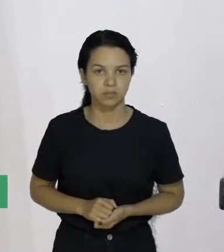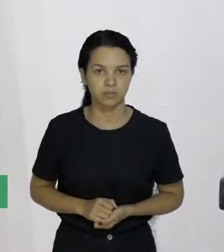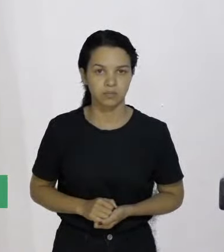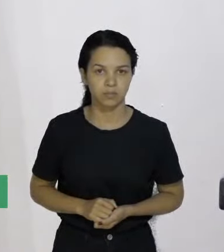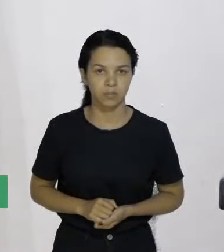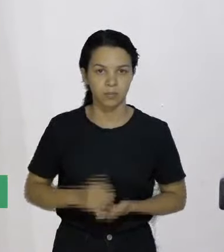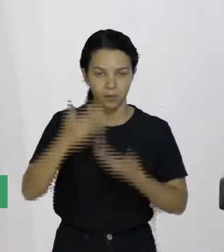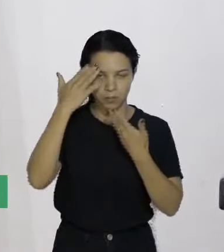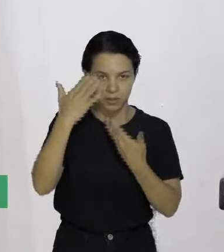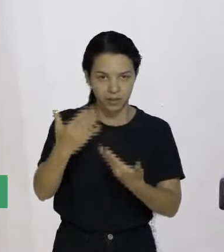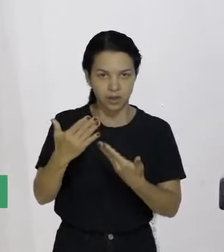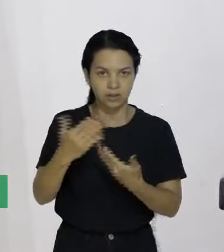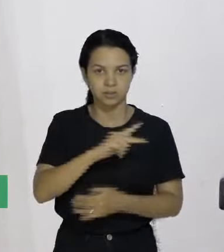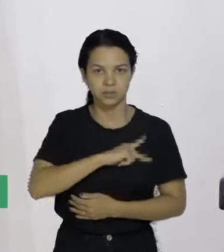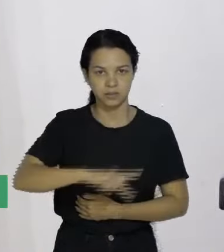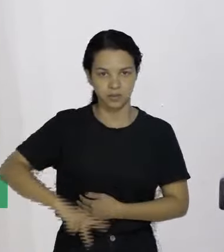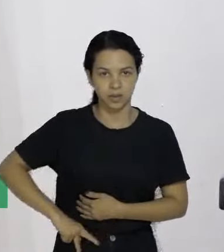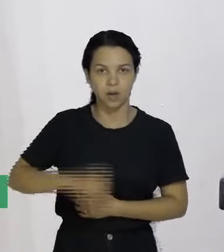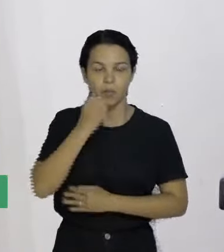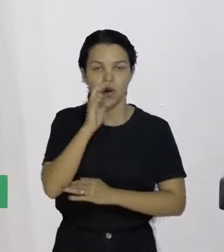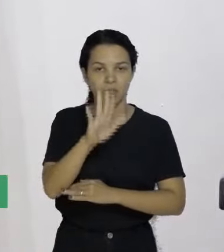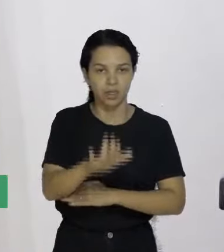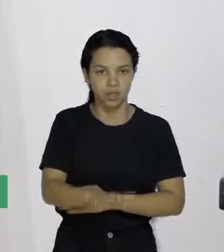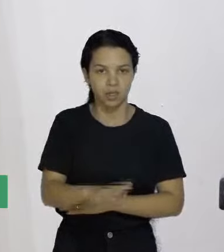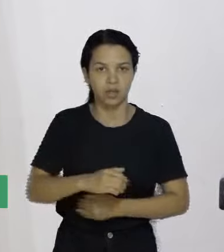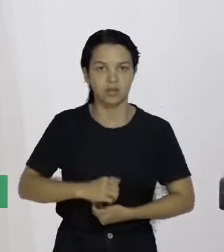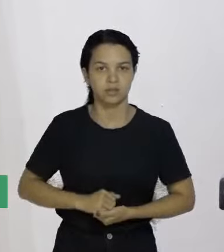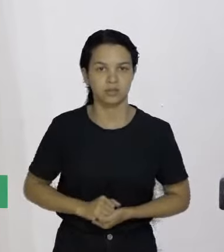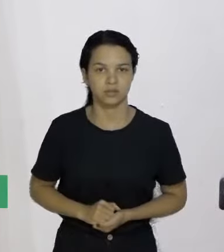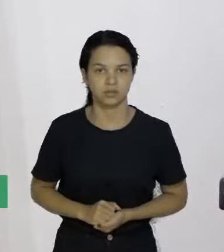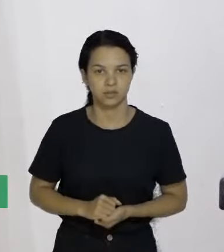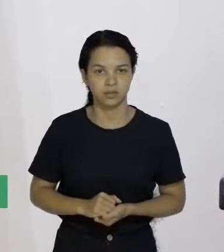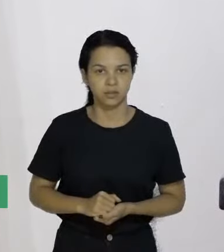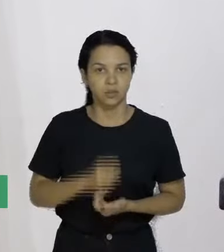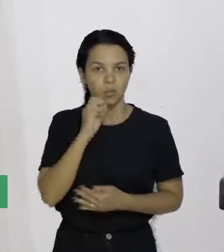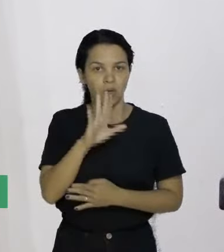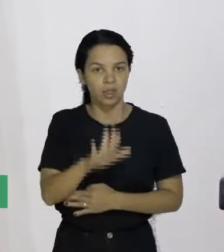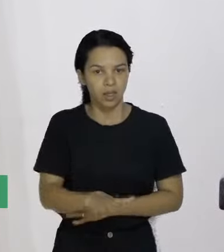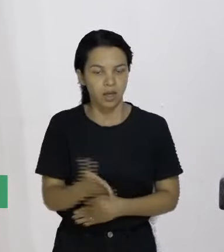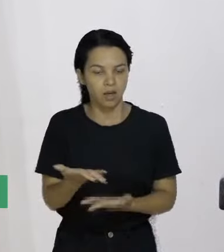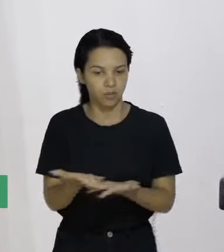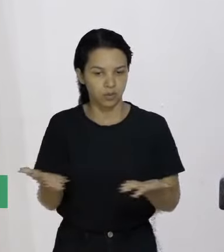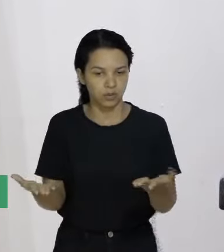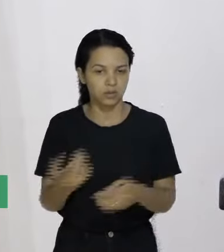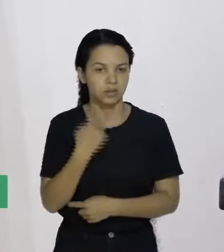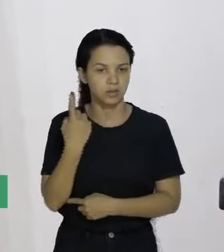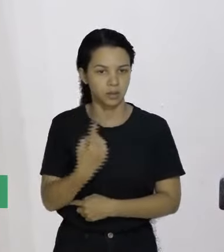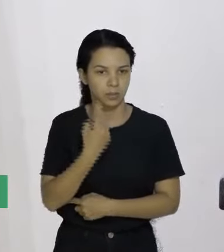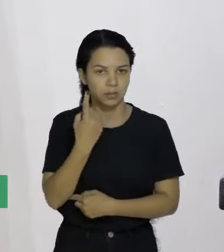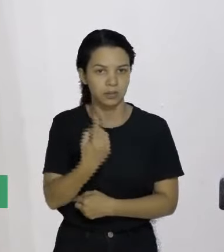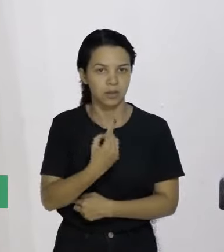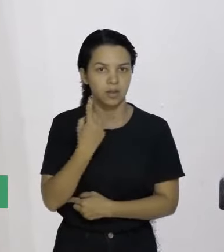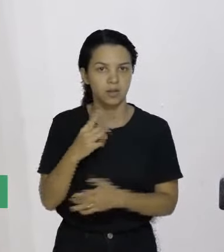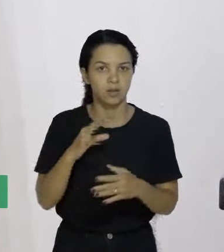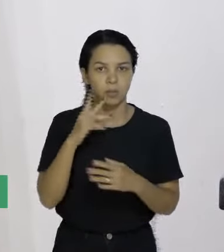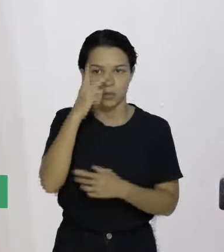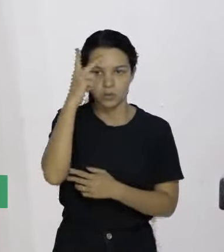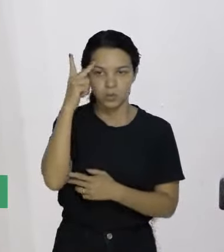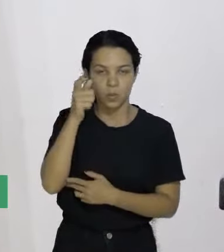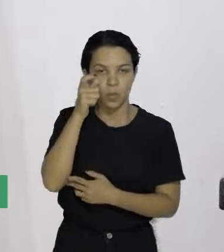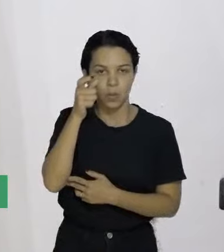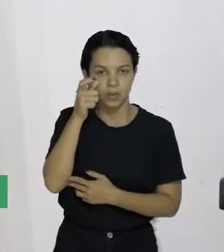obrigado senhor presidente Boa tarde Boa tarde nobres Deputados as pessoas que nos